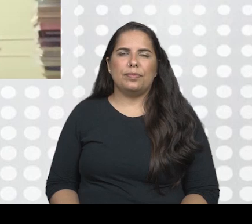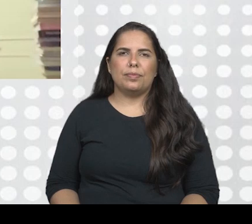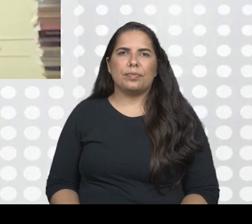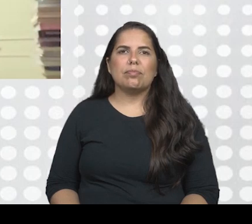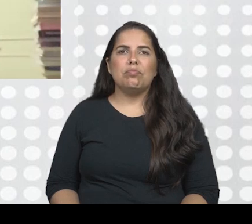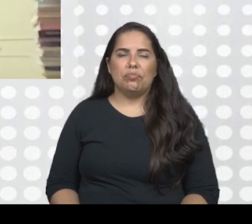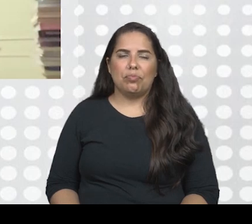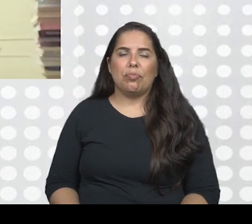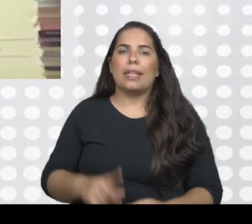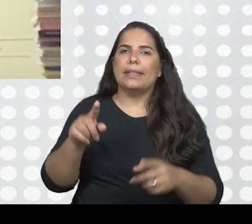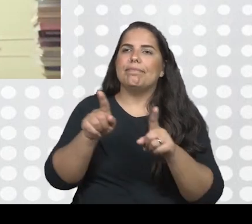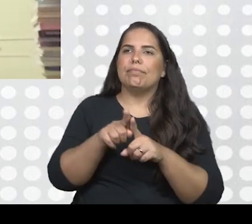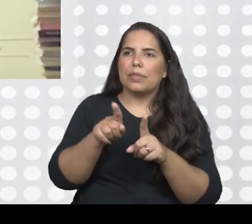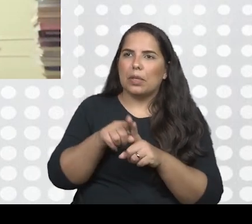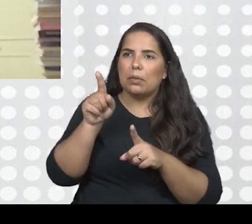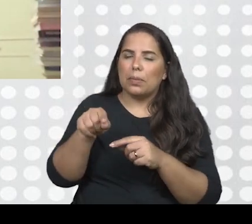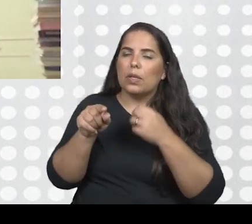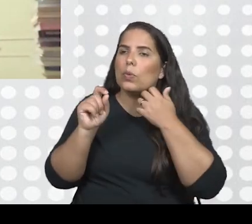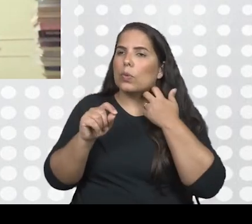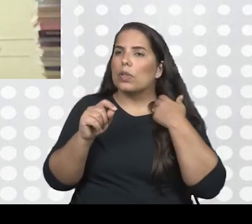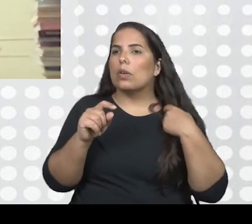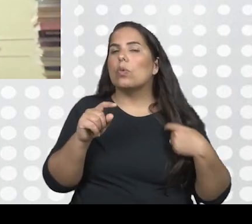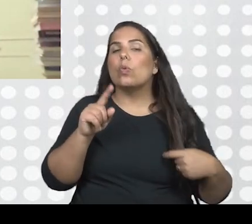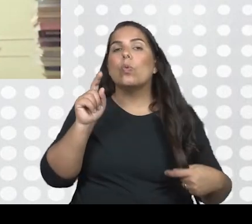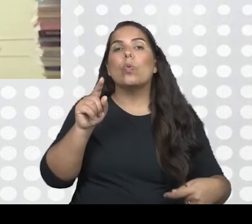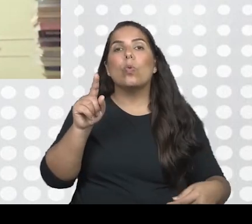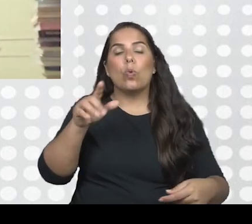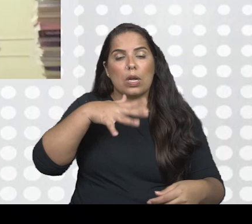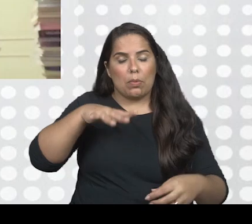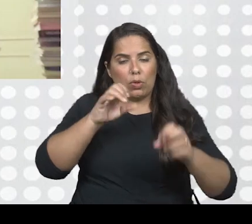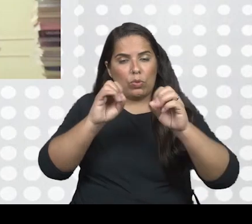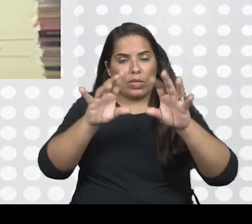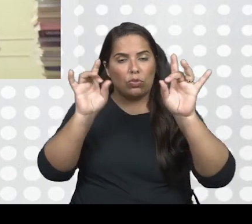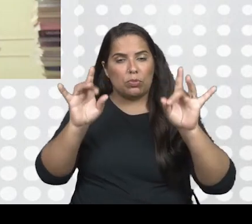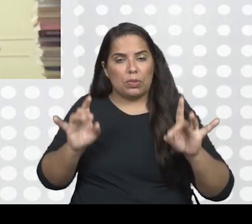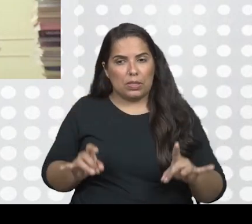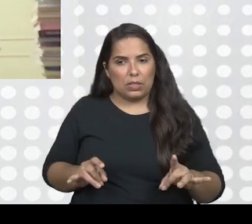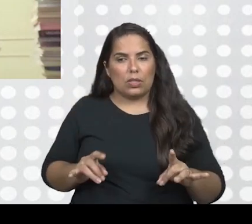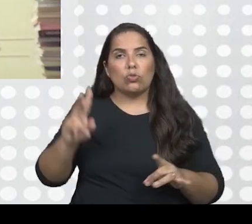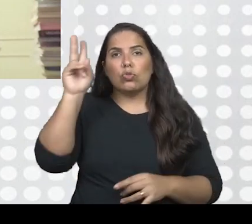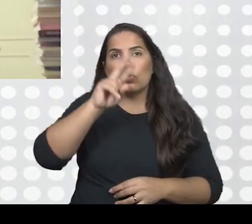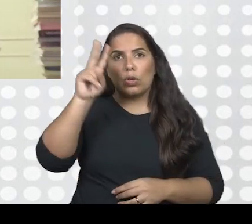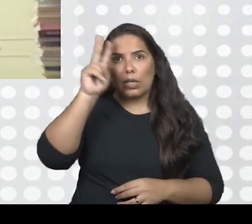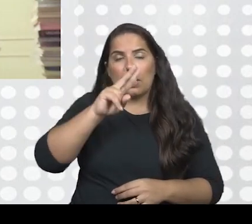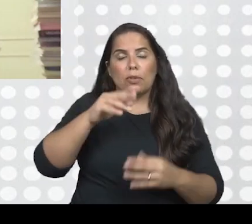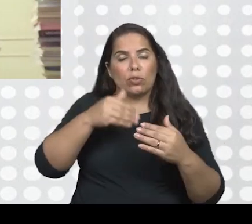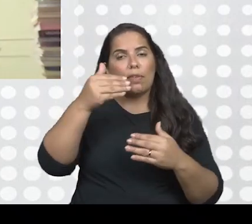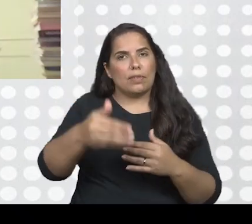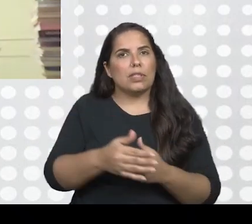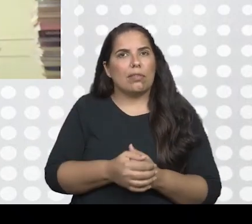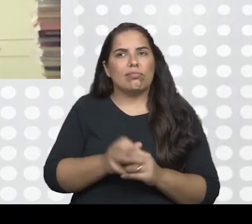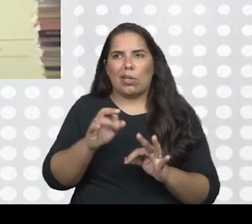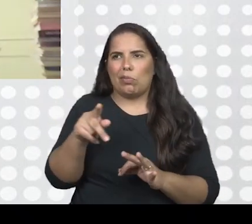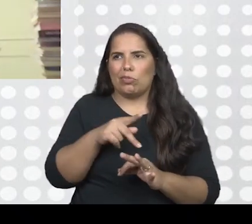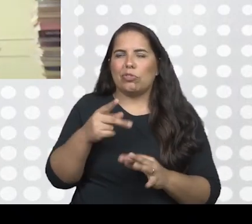Que é também uma perspectiva que o campo da educação especial luta historicamente para avançar, né, professora? A